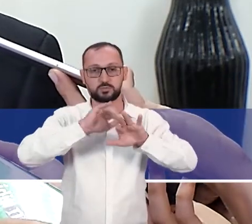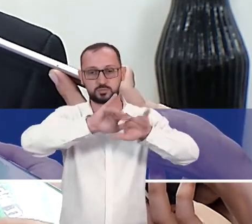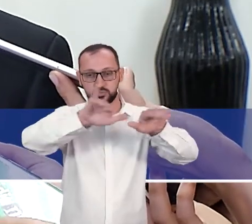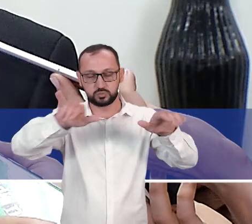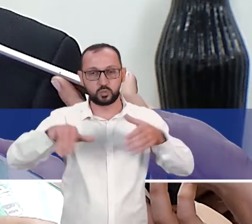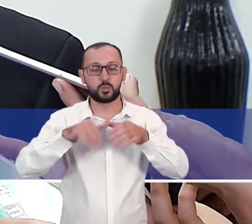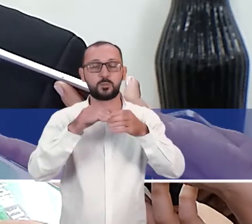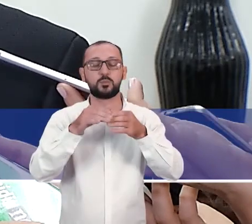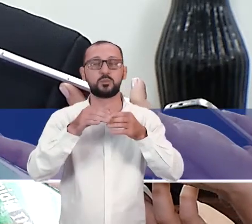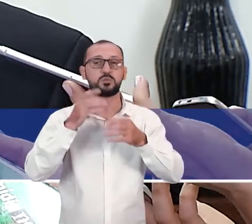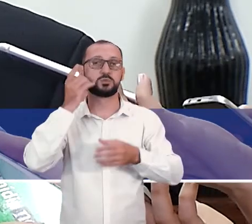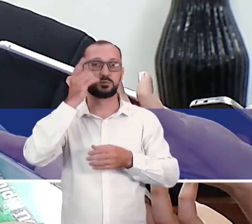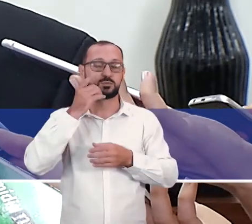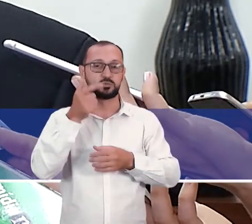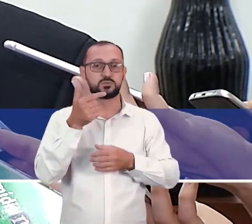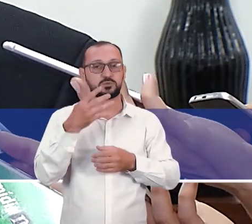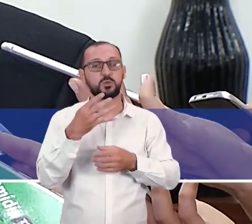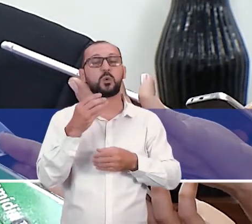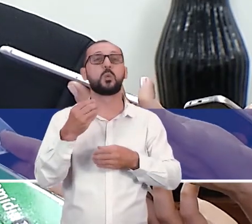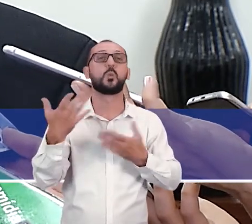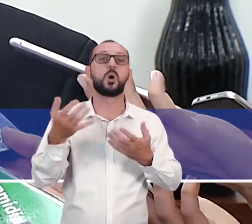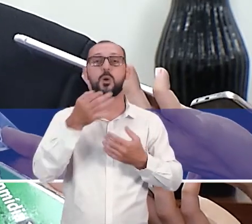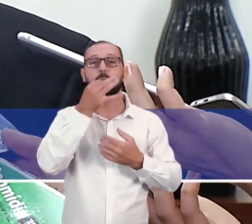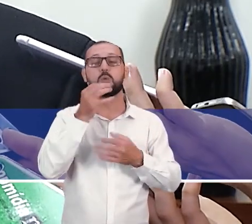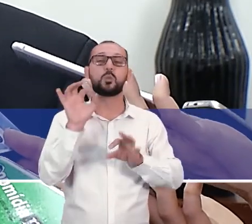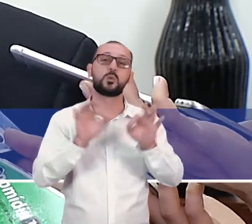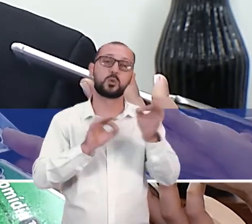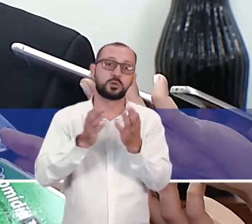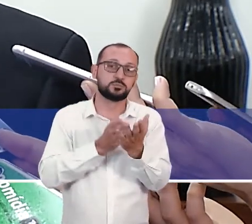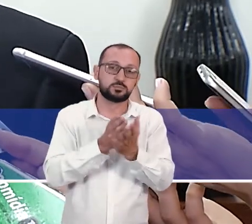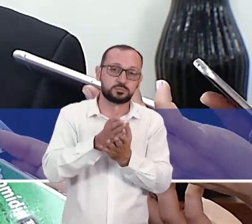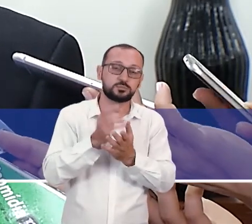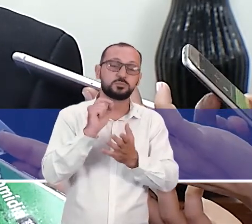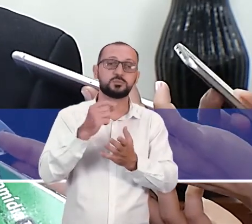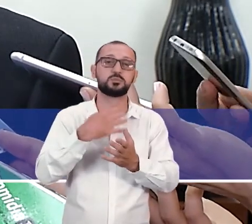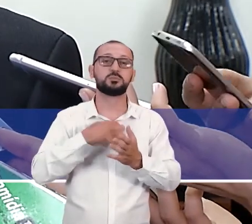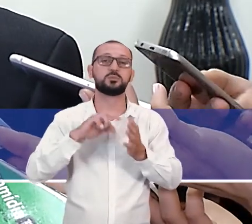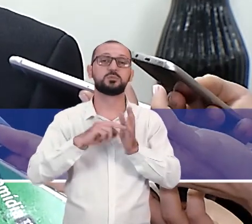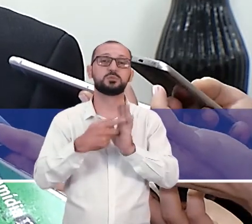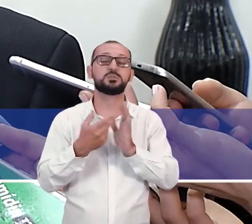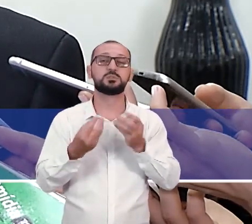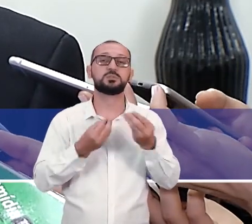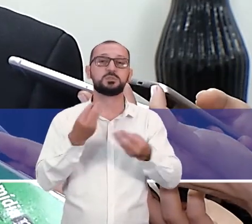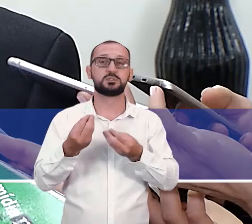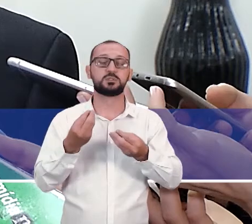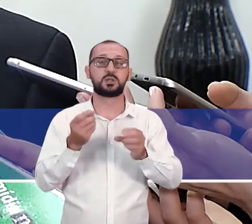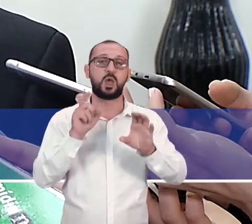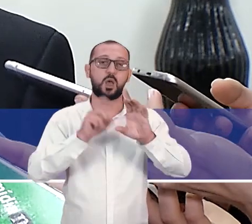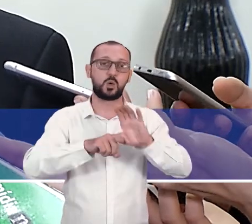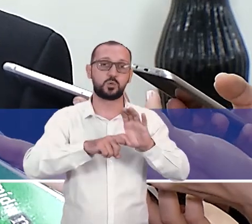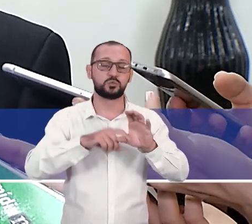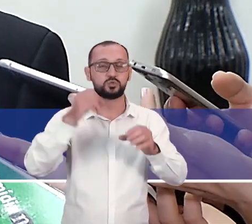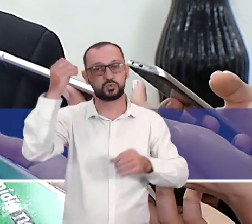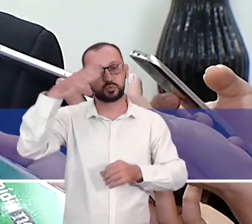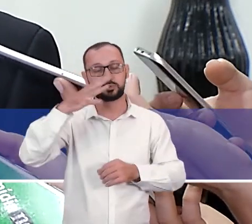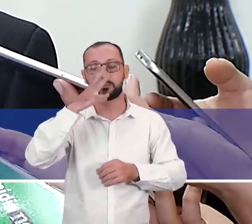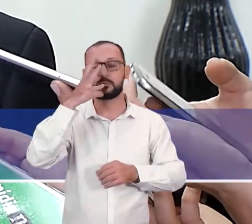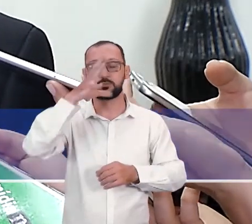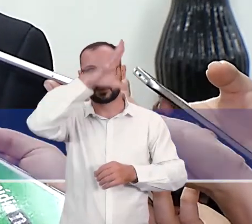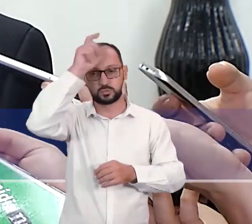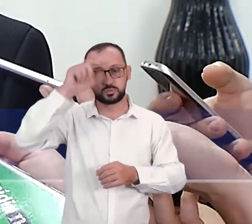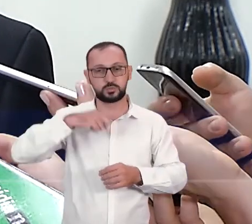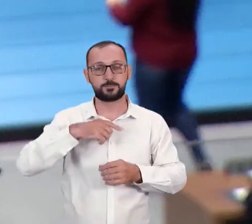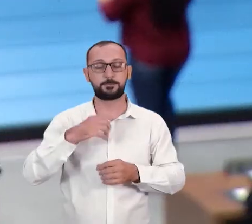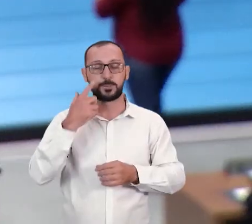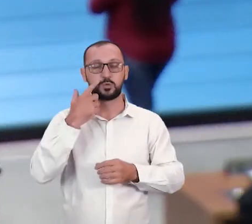uma reunião depois com todos os 24 deputados para saber qual é o rumo que nós vamos tomar no sentido do caso das contas de